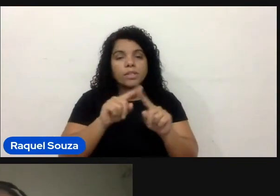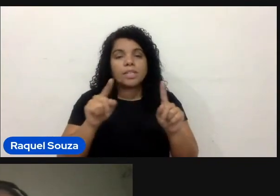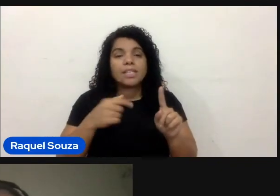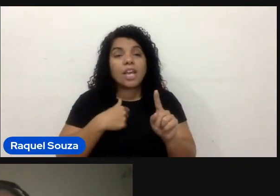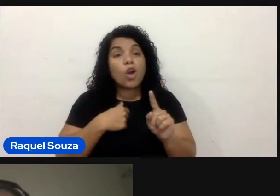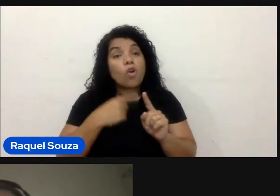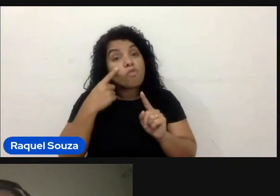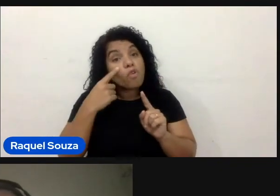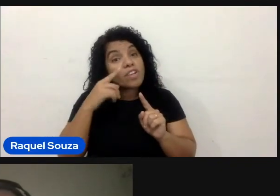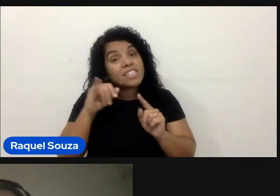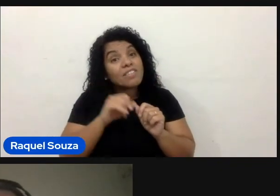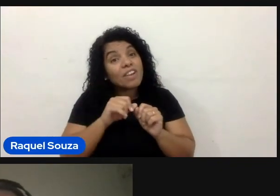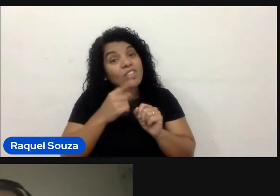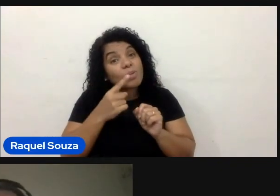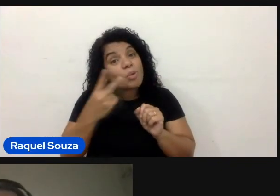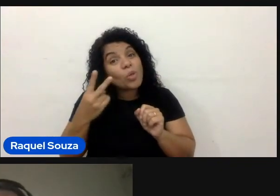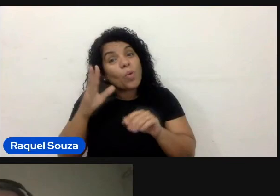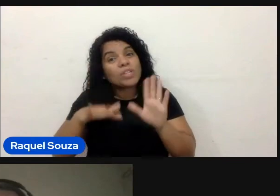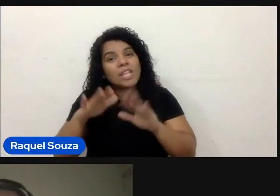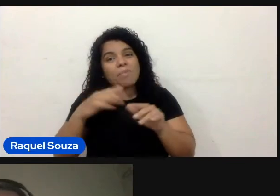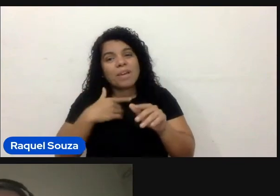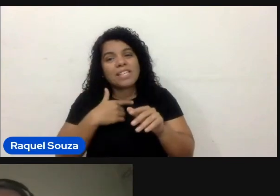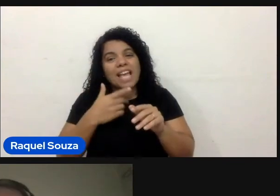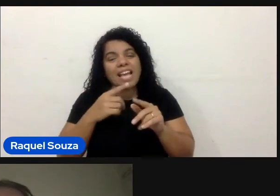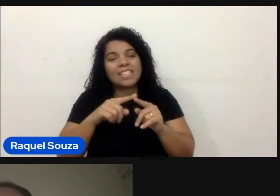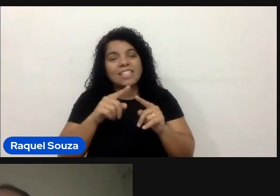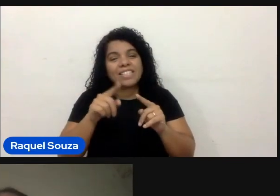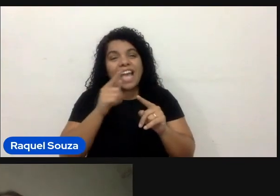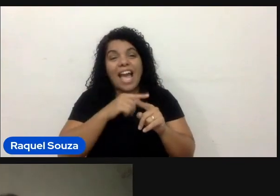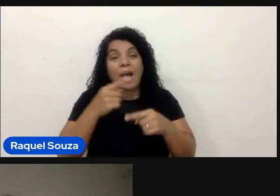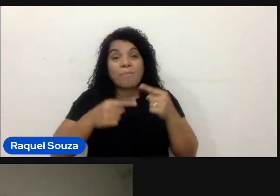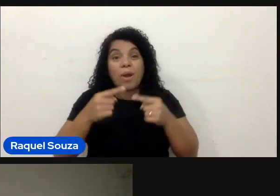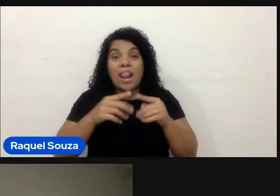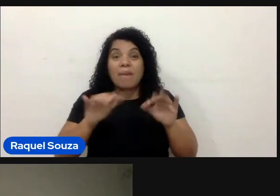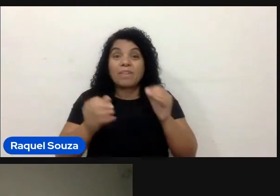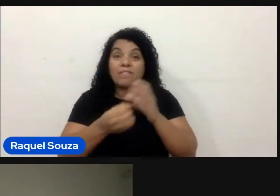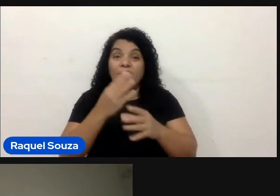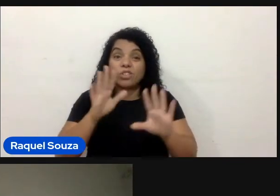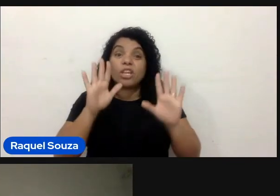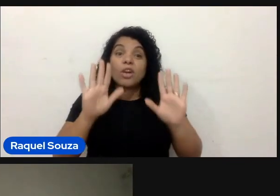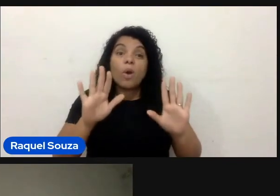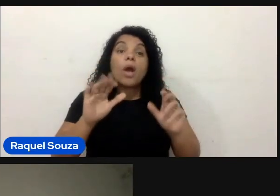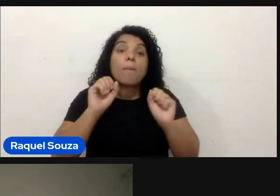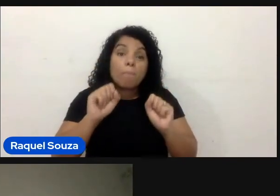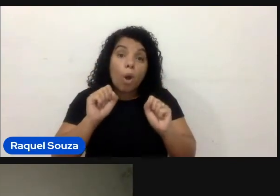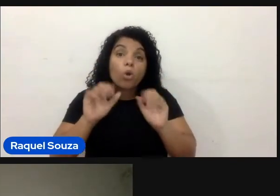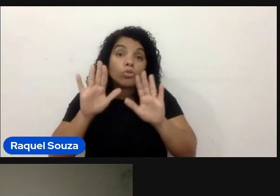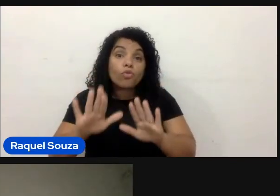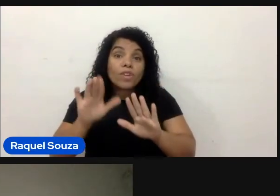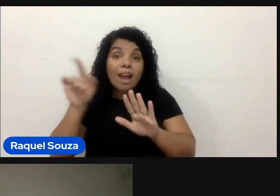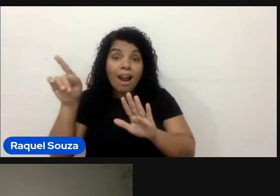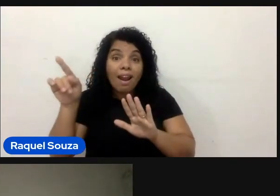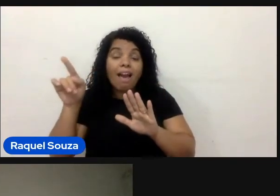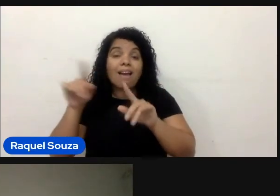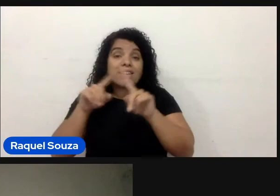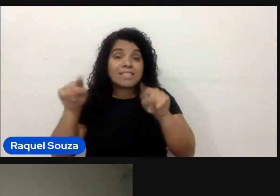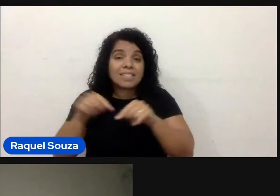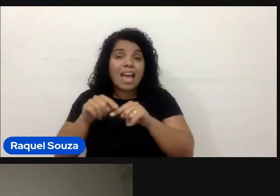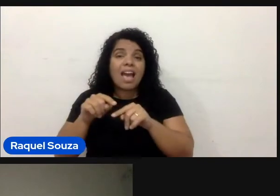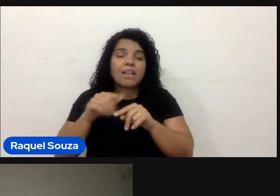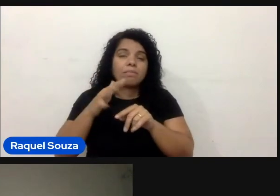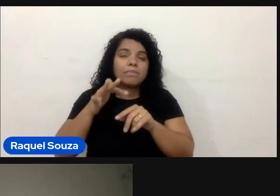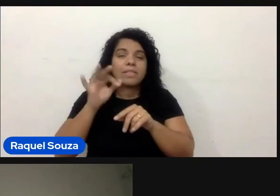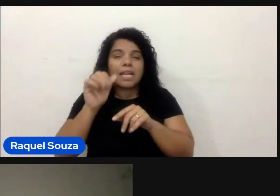faz uma ou duas, dependendo do tamanho da polêmica aqui. Vamos, eu posso ficar na sessão lá mais uns 10, 15